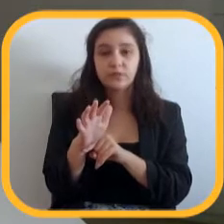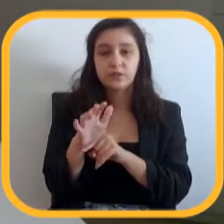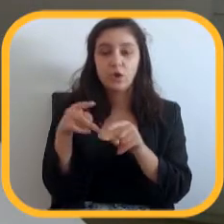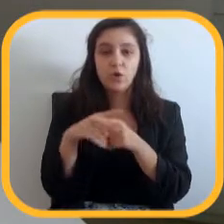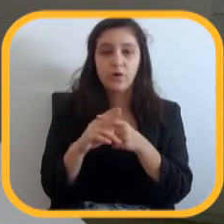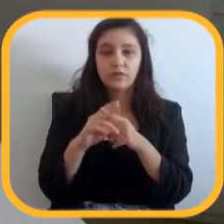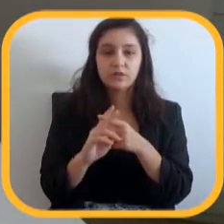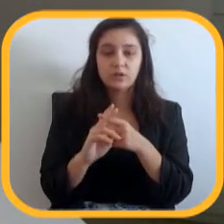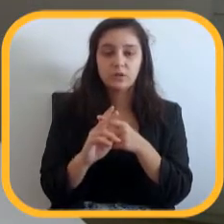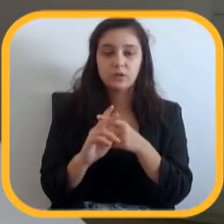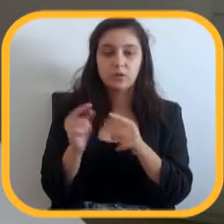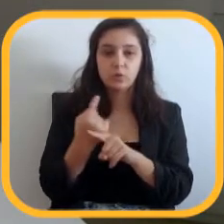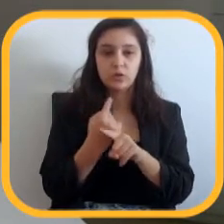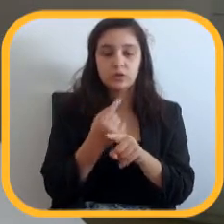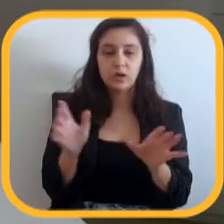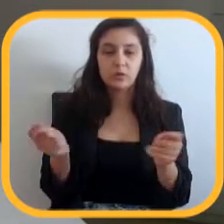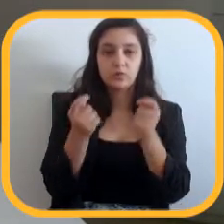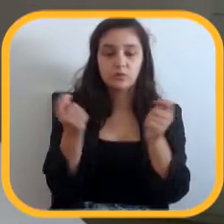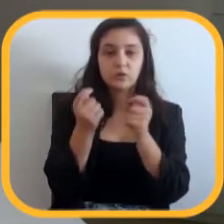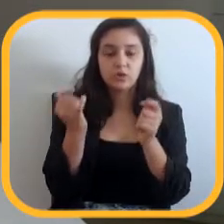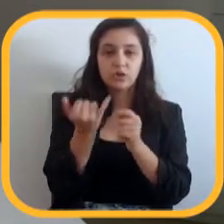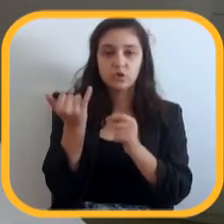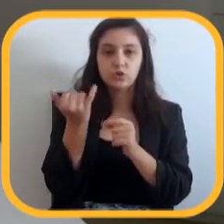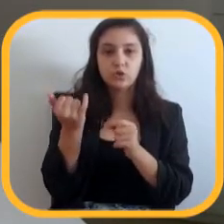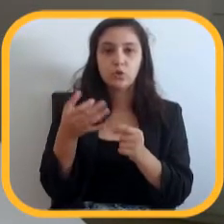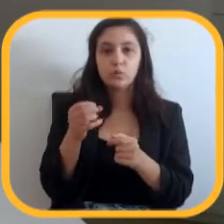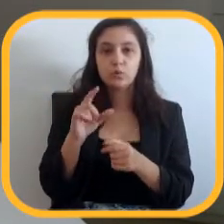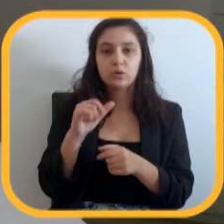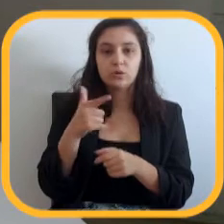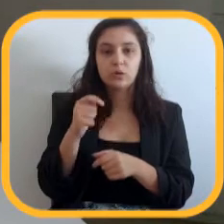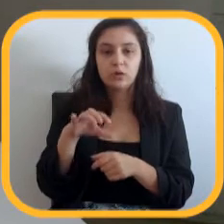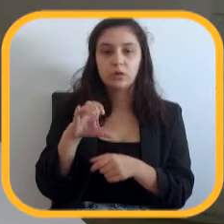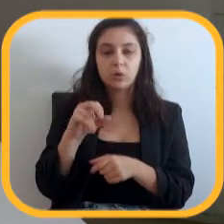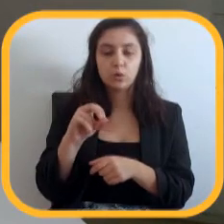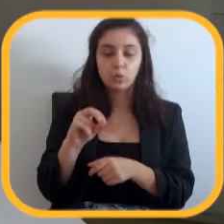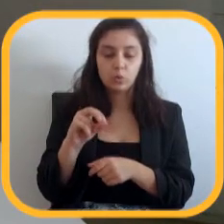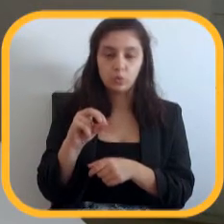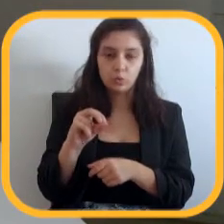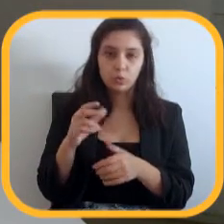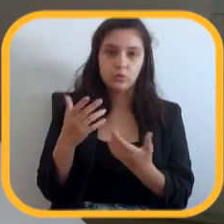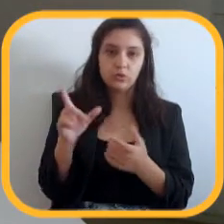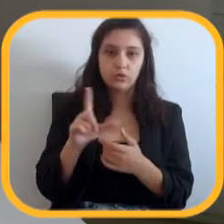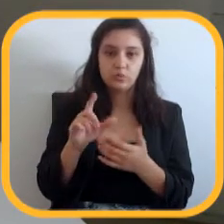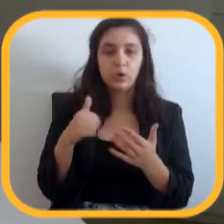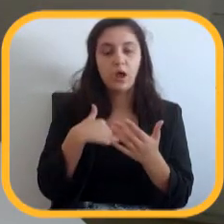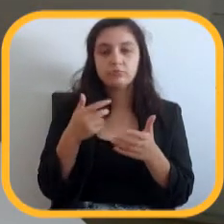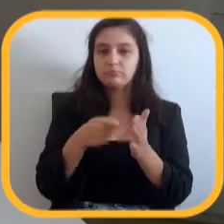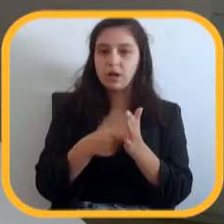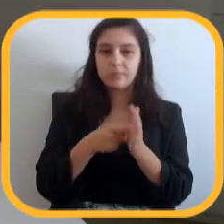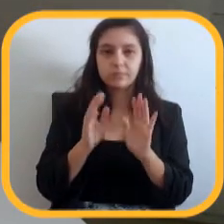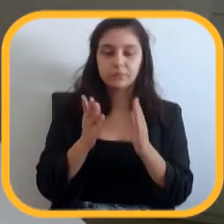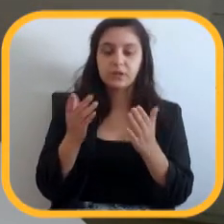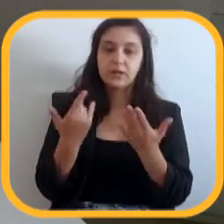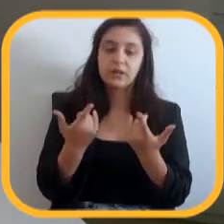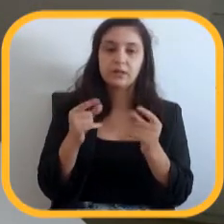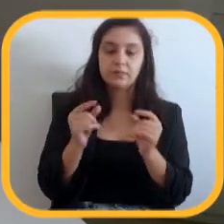é a oficina de Mindfulness promovida pelo Instituto Politécnico de Lisboa. O acesso é gratuito e o formato é online.